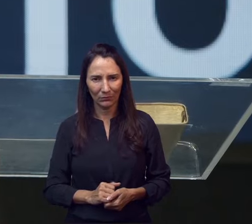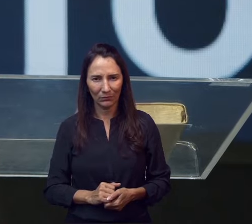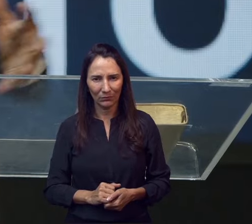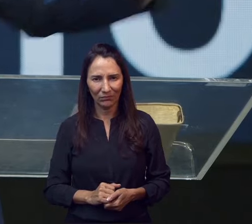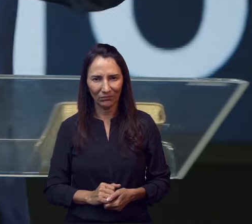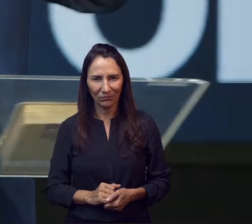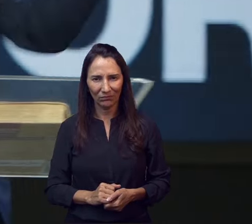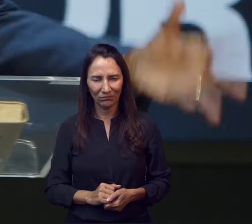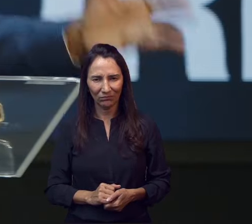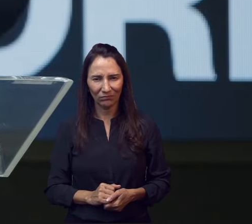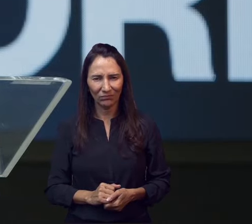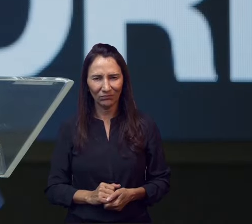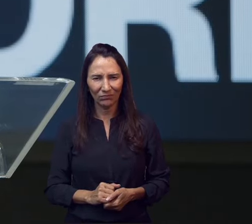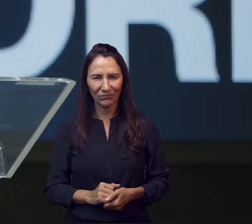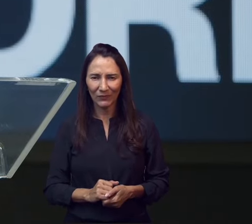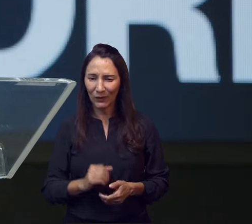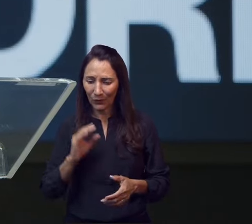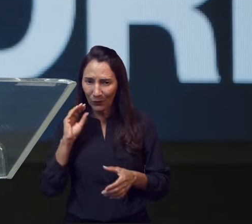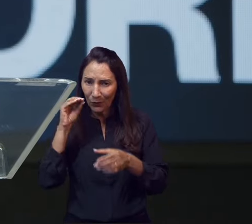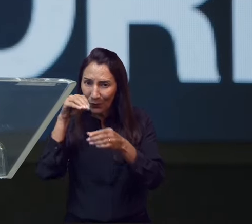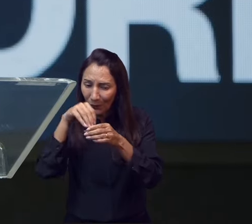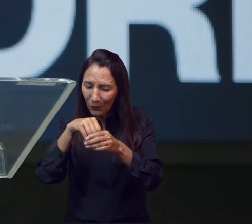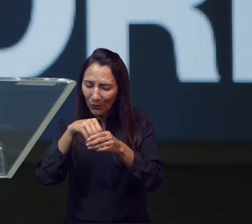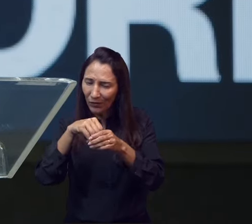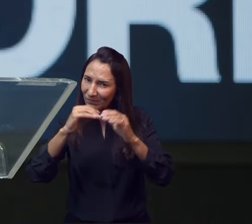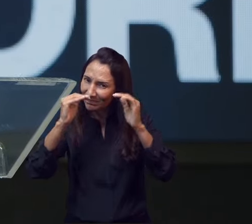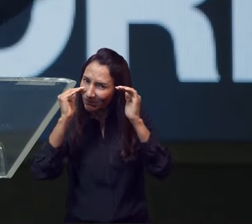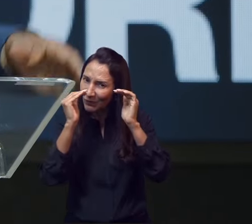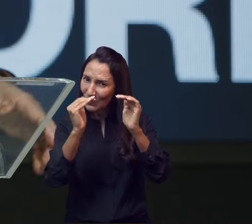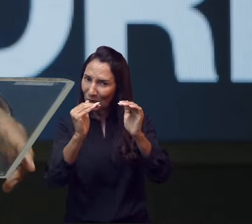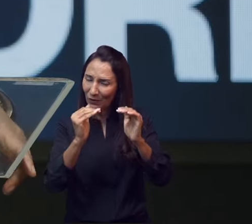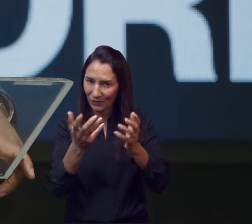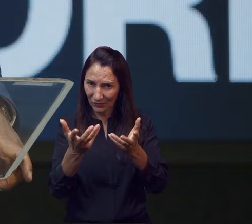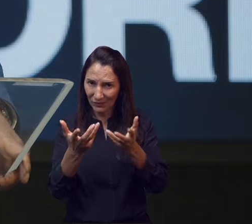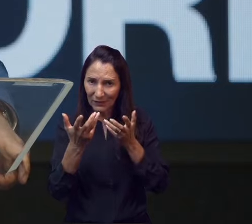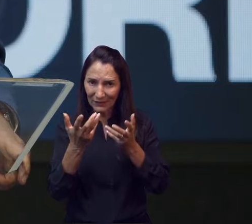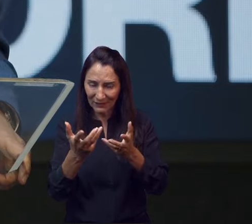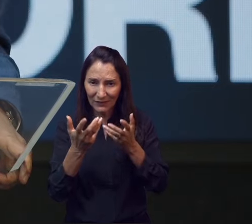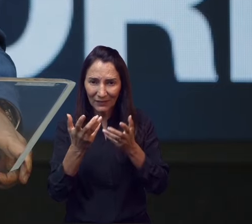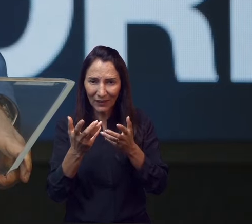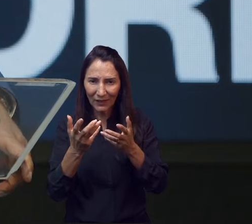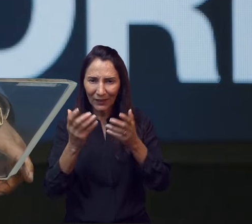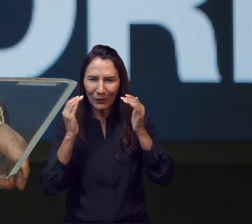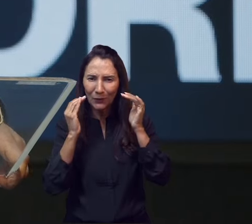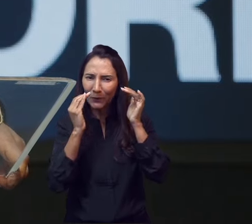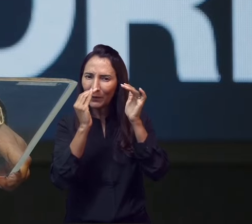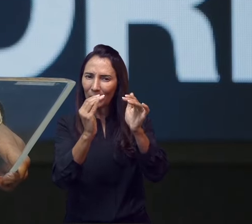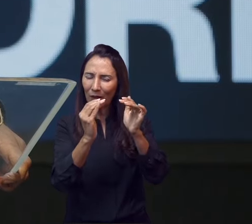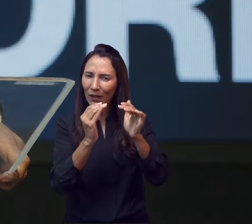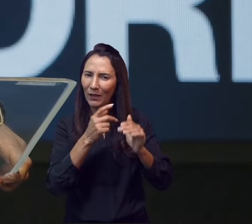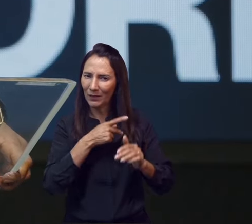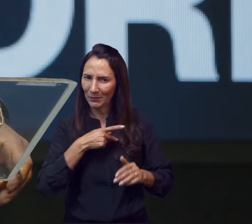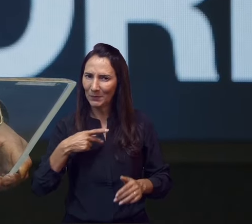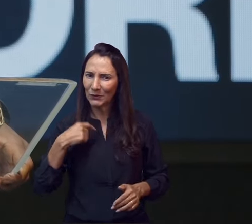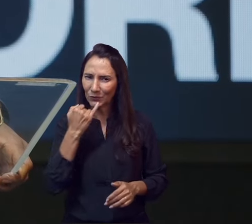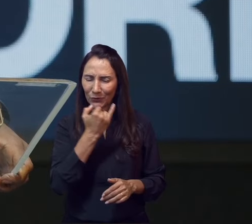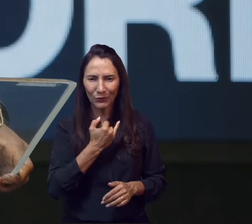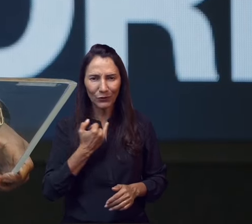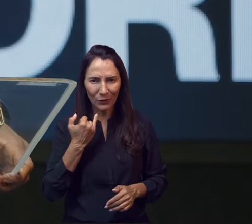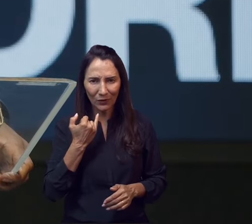uma oferta de quantos querem honrar a vida do pastor Jorge